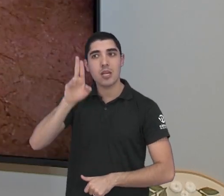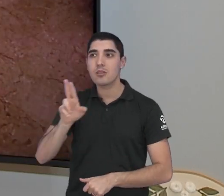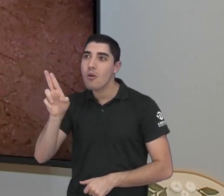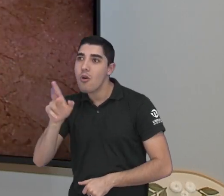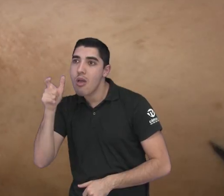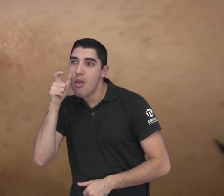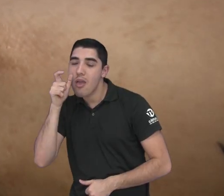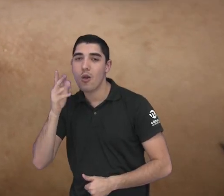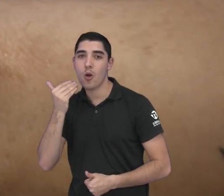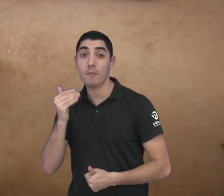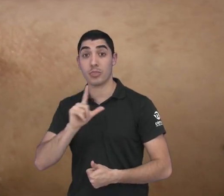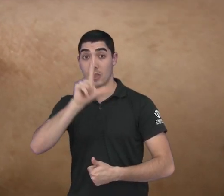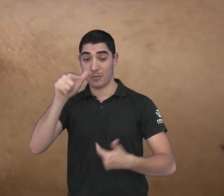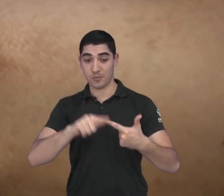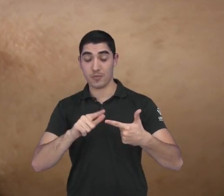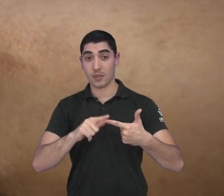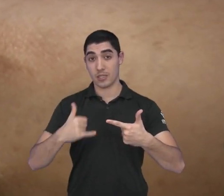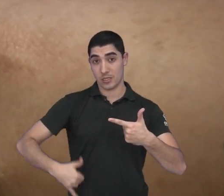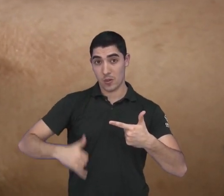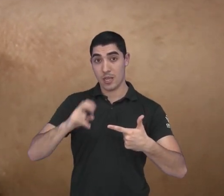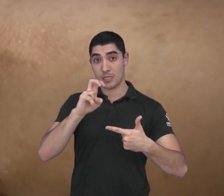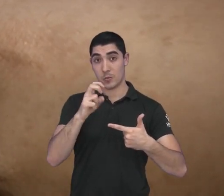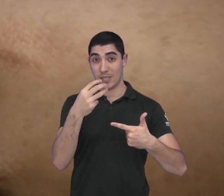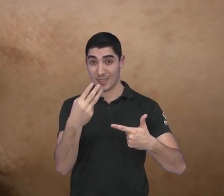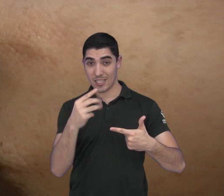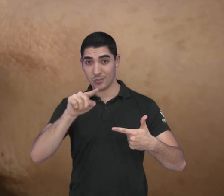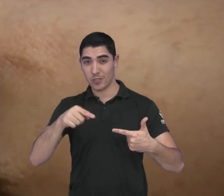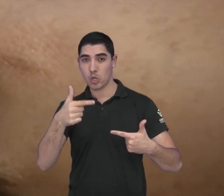56,5% dos casos. Depois vem o celular, com